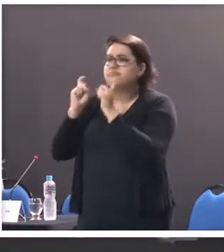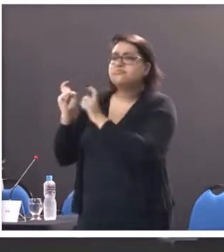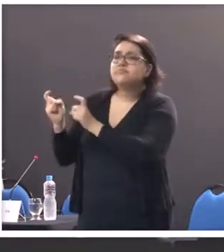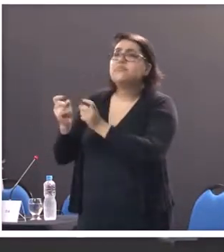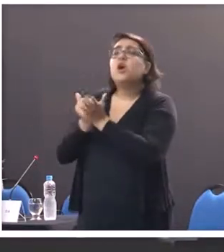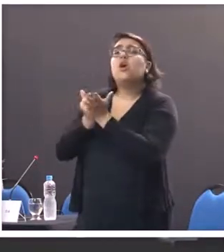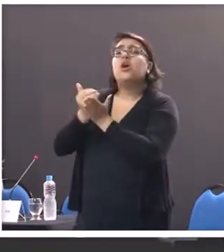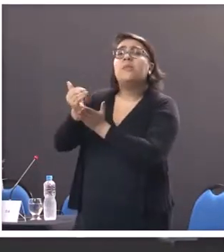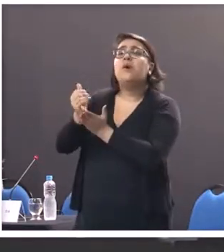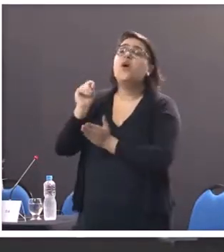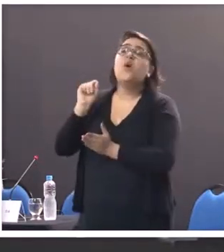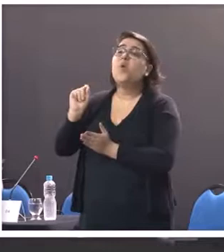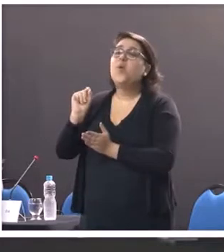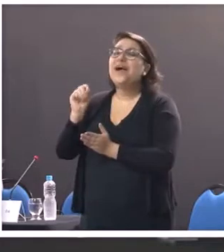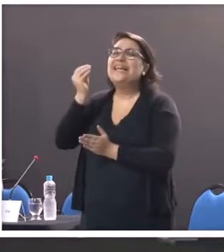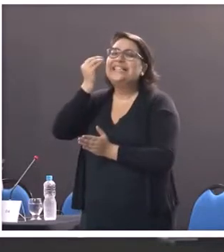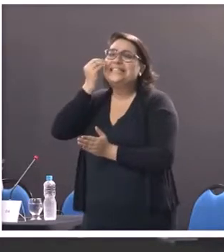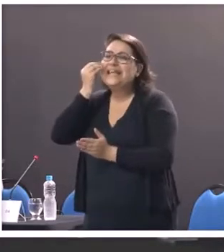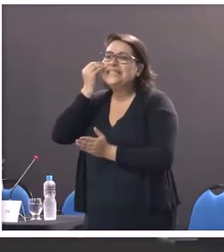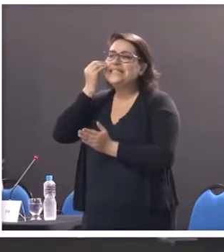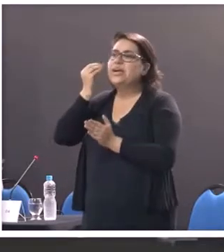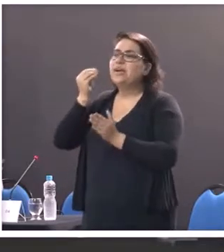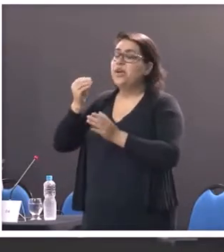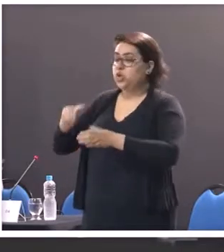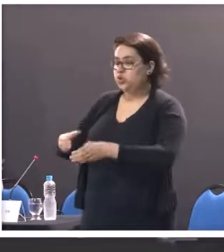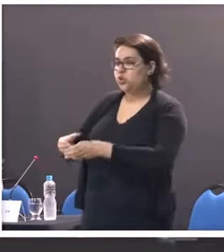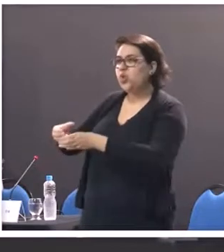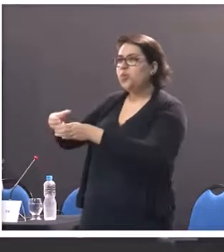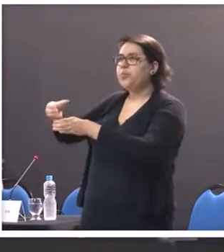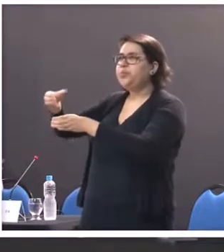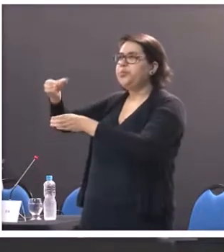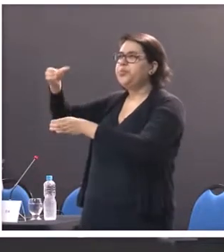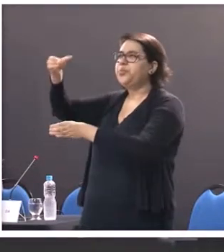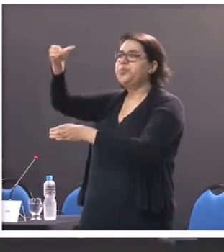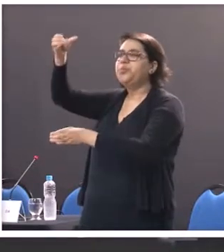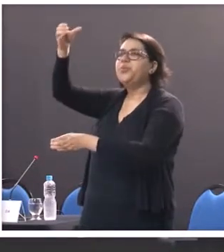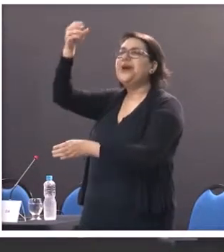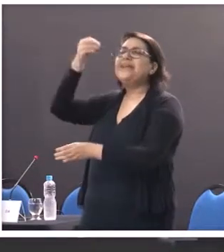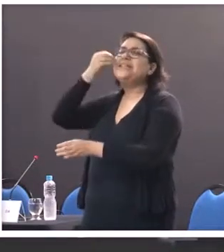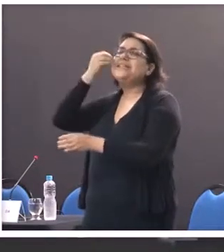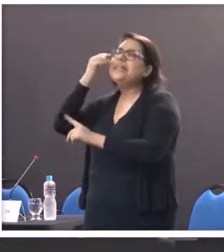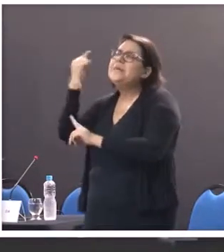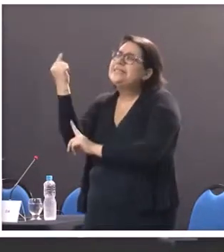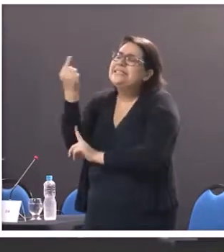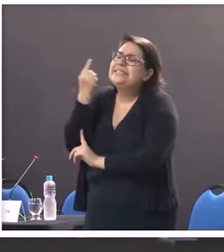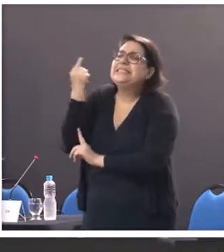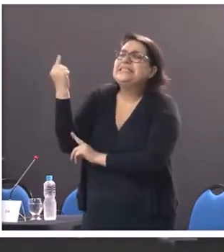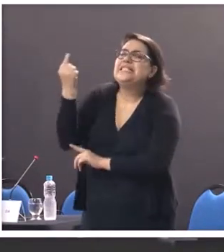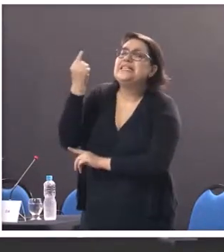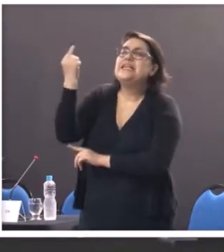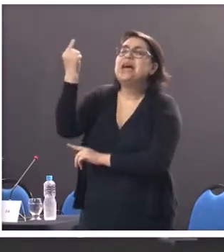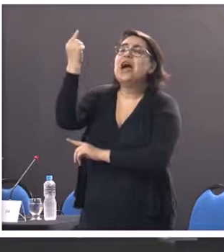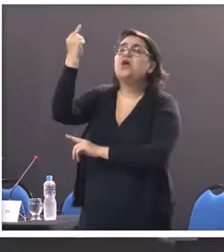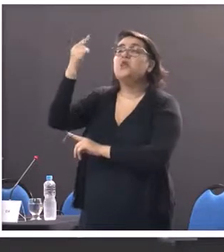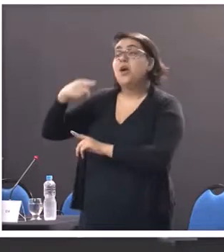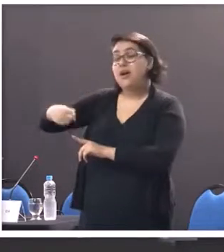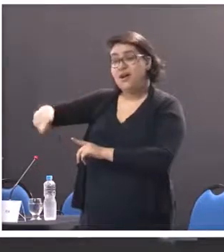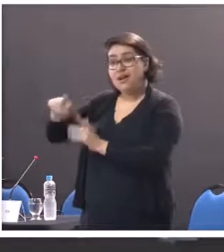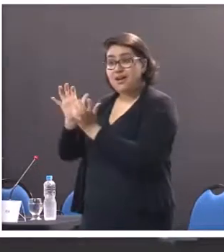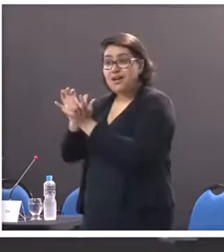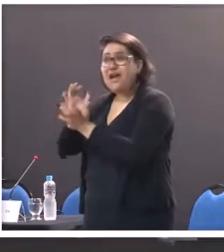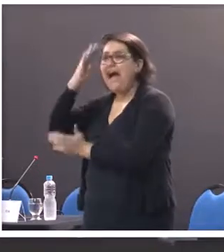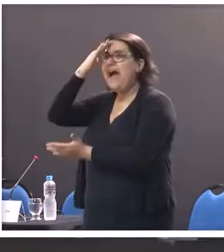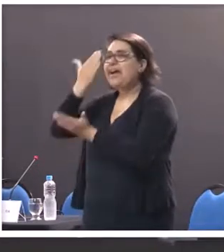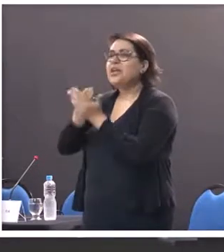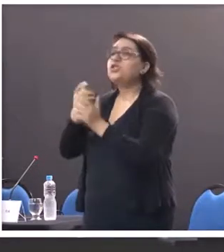e começam ali a tentar construir uma torre para chegar ao lugar mais alto, onde eles acreditavam